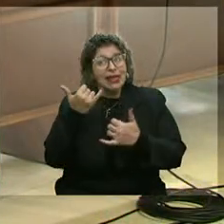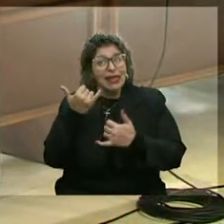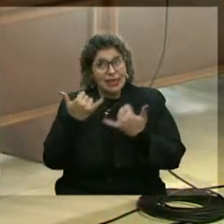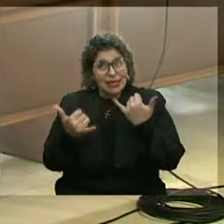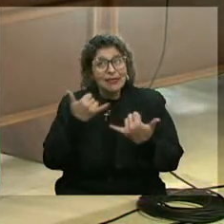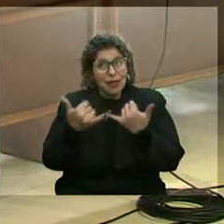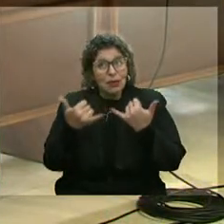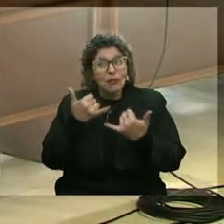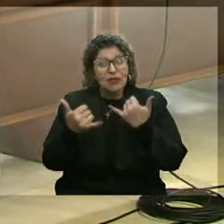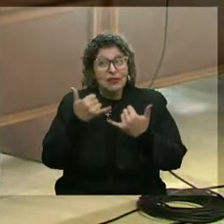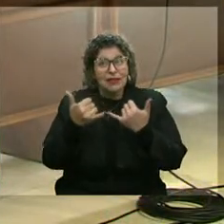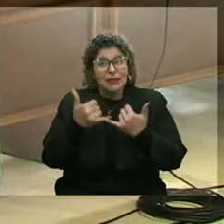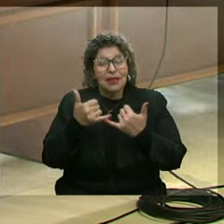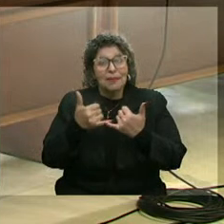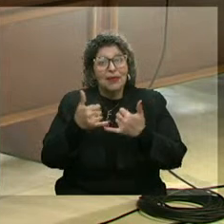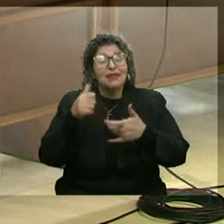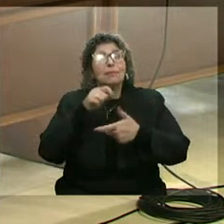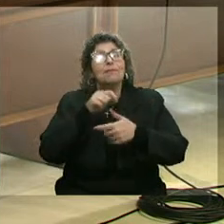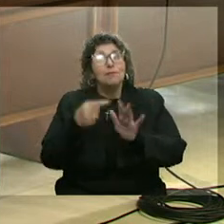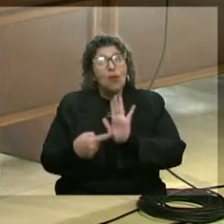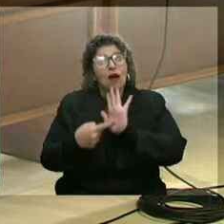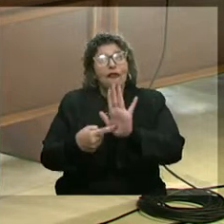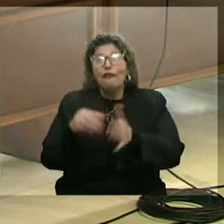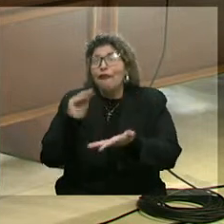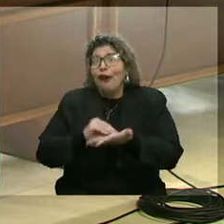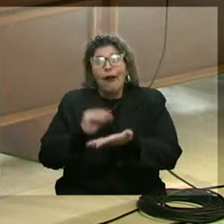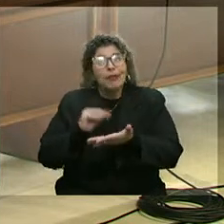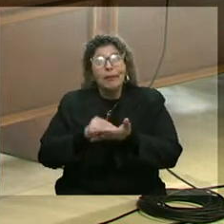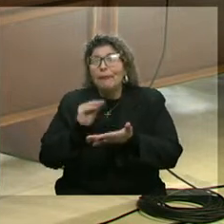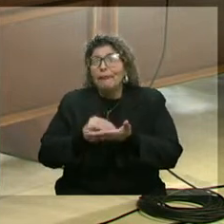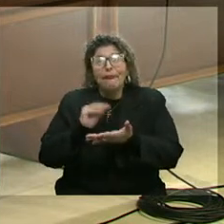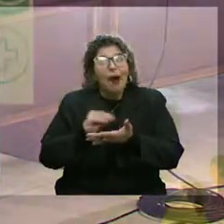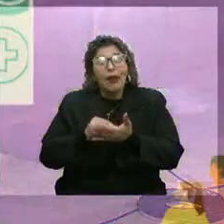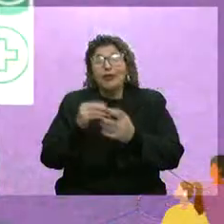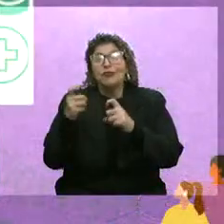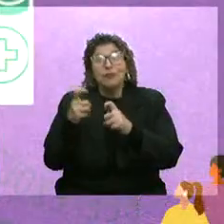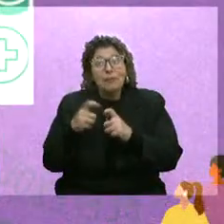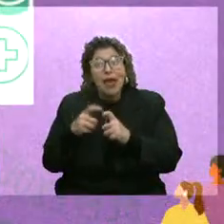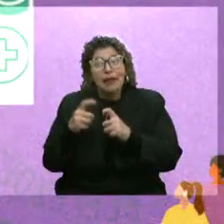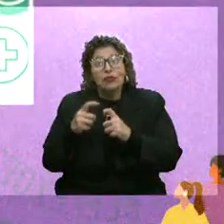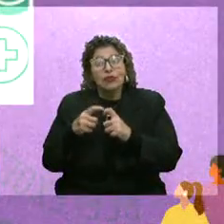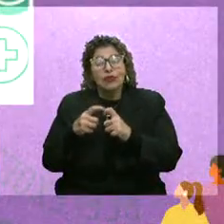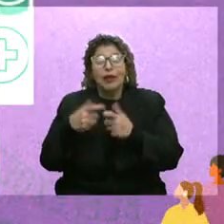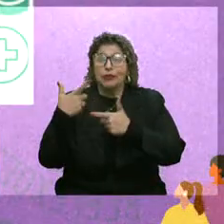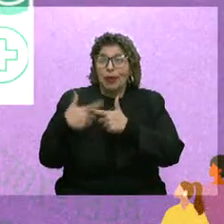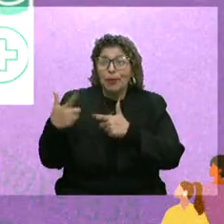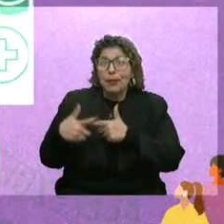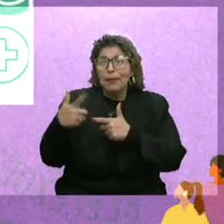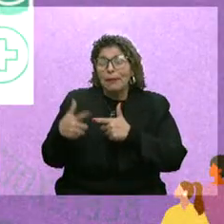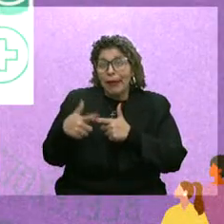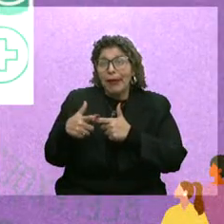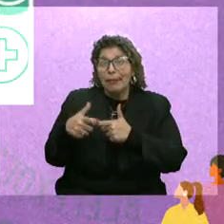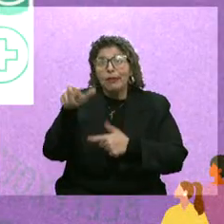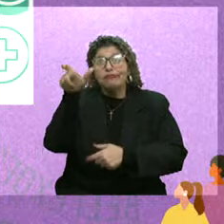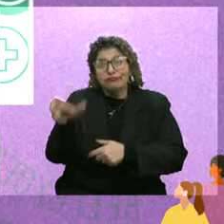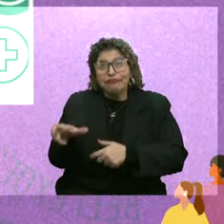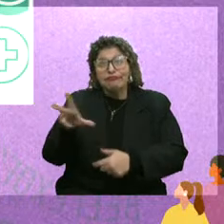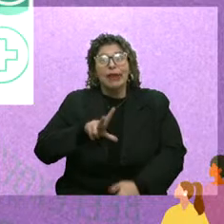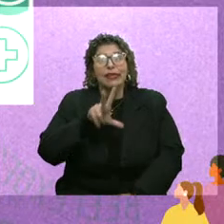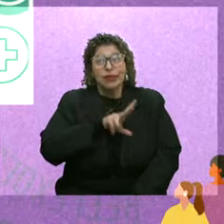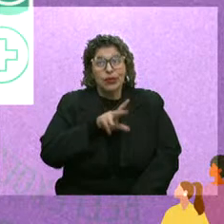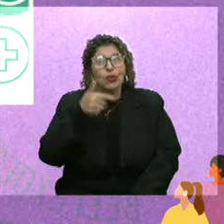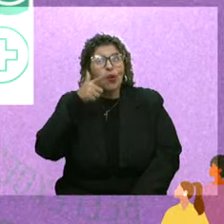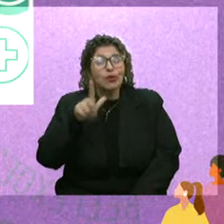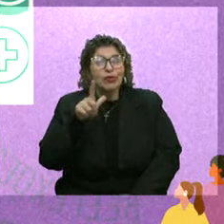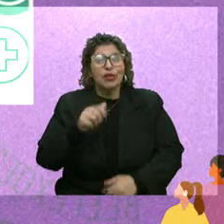mais aparecem na pesquisa, ele diz que isso é falta de médico. O problema da saúde é a falta de médico. Eu tenho um problema corriqueiro lá, de eu